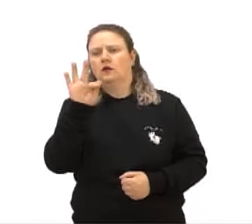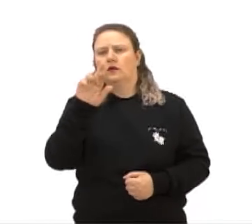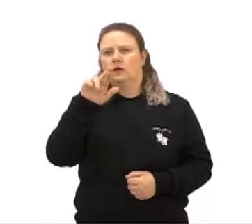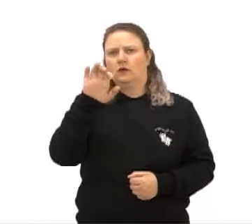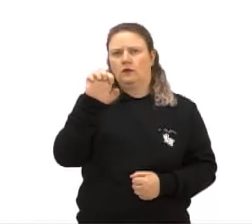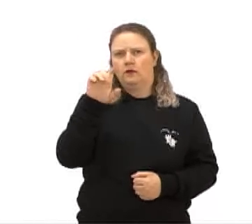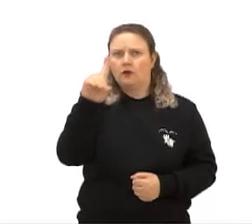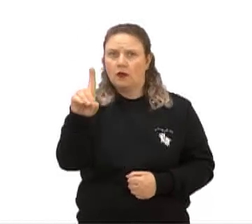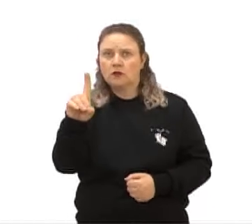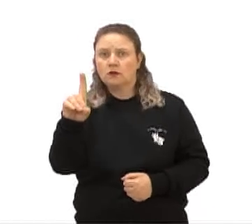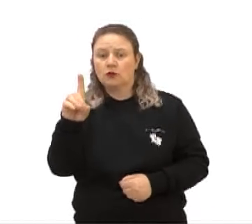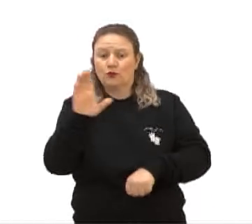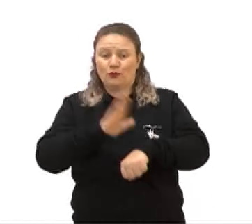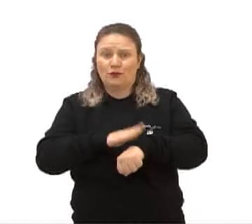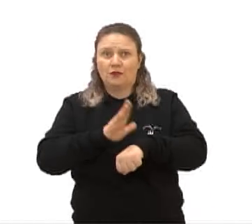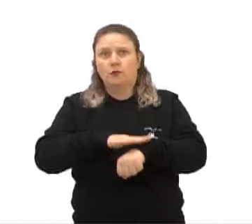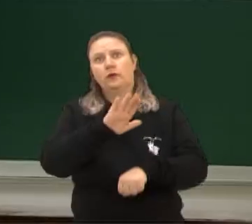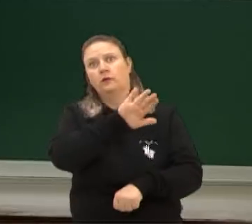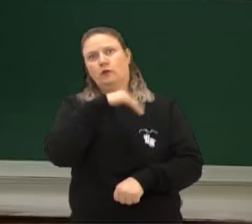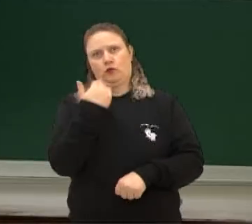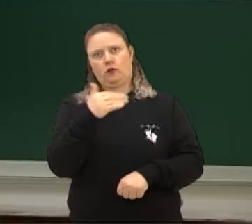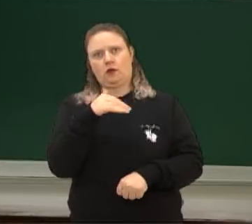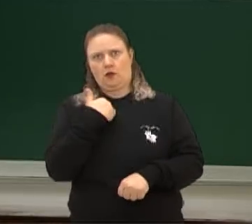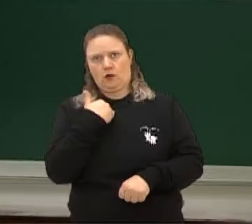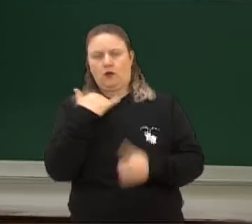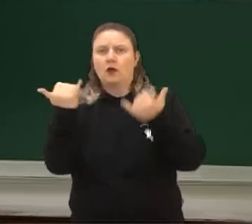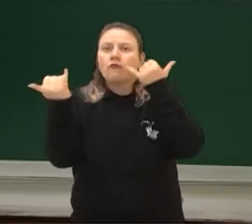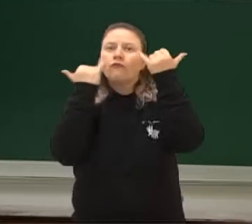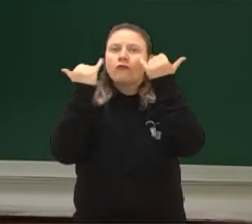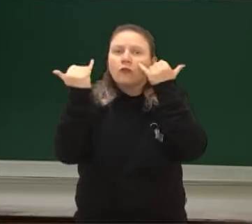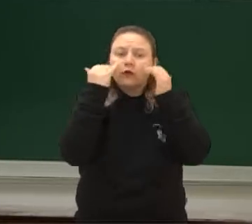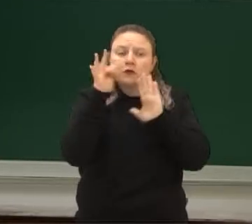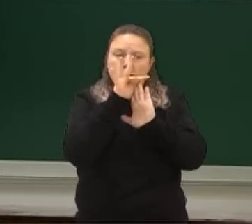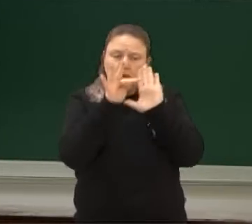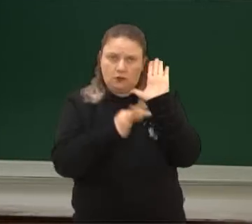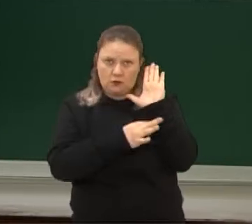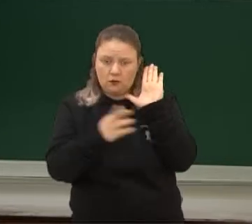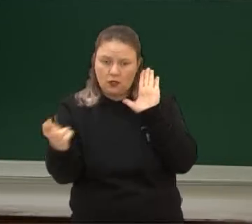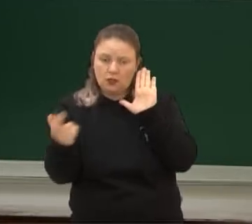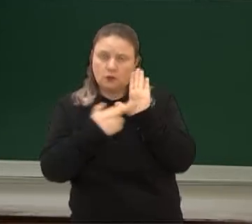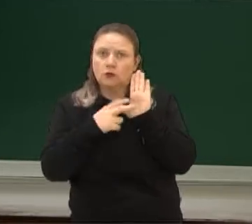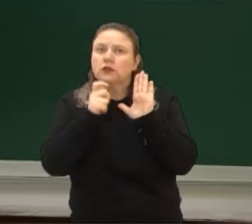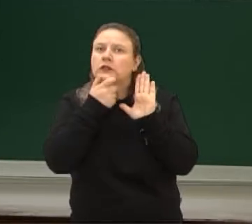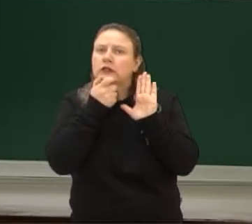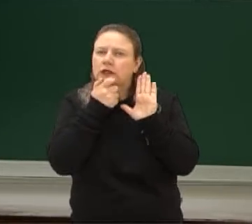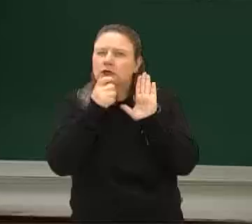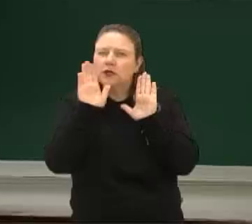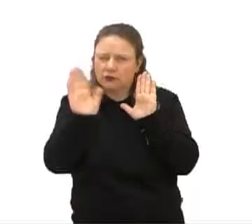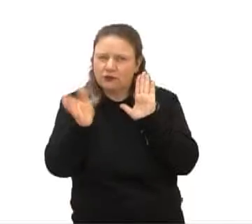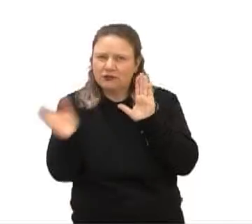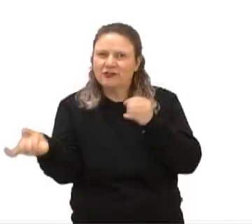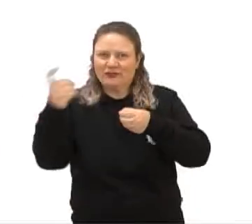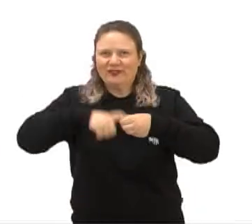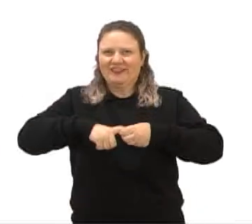ele morreu? Essas informações estão ali no texto. Responda em inglês no seu caderno e eu já volto para a gente conferir.